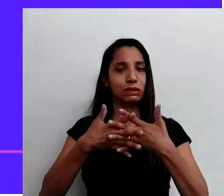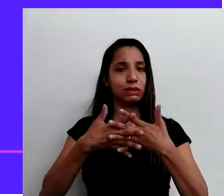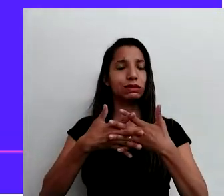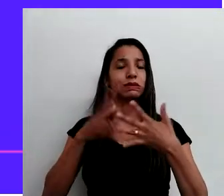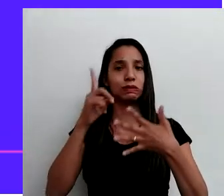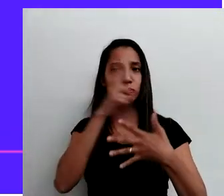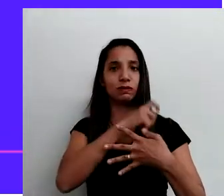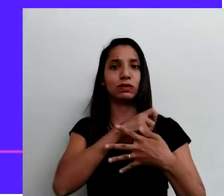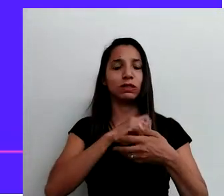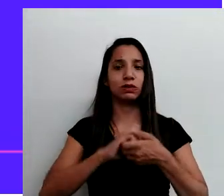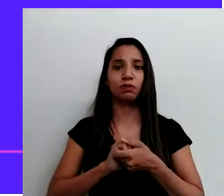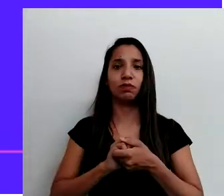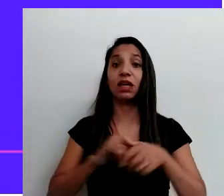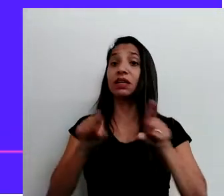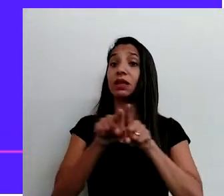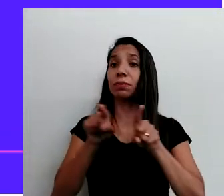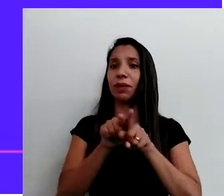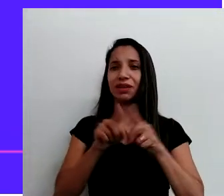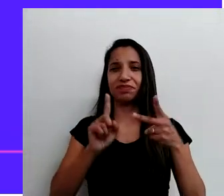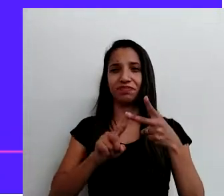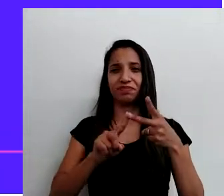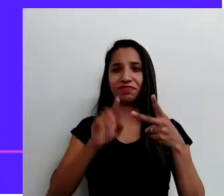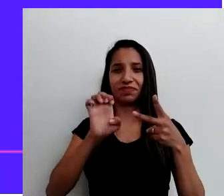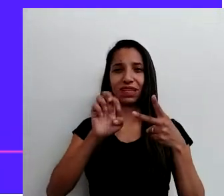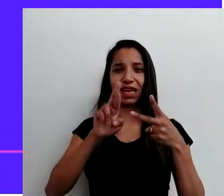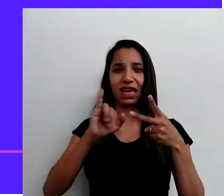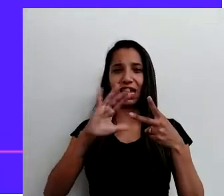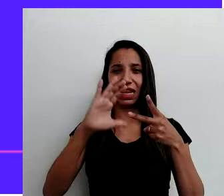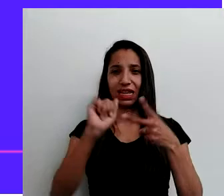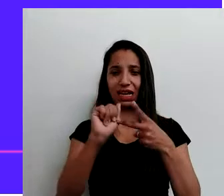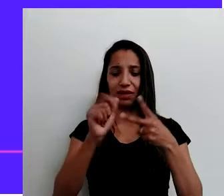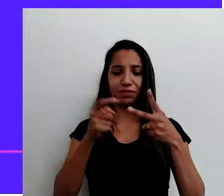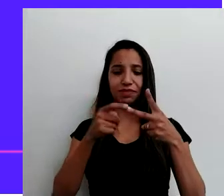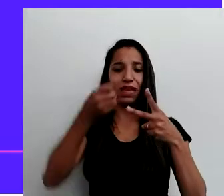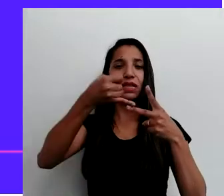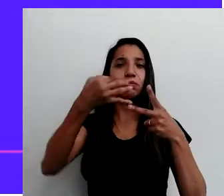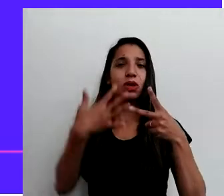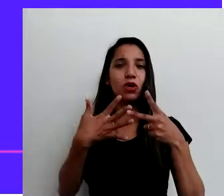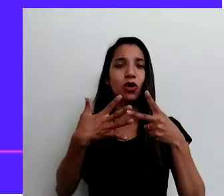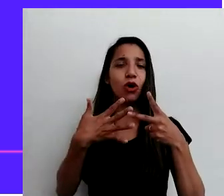que esse é um debate fundamental.